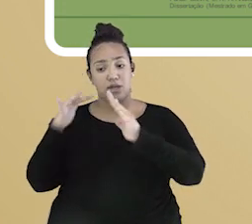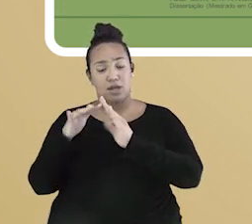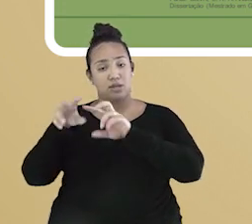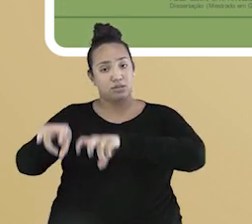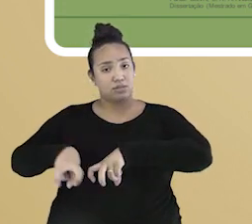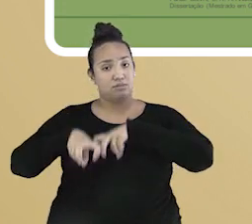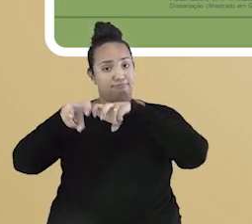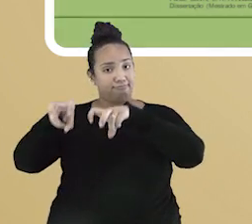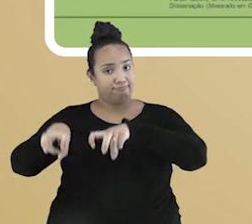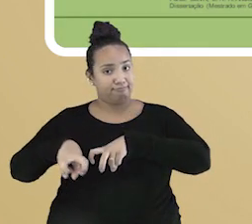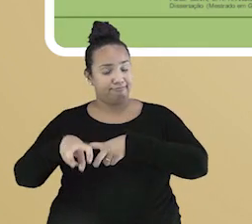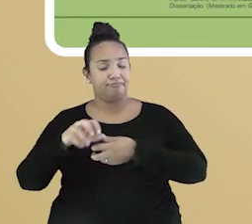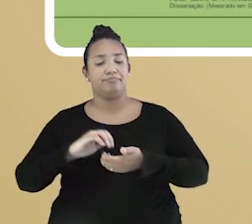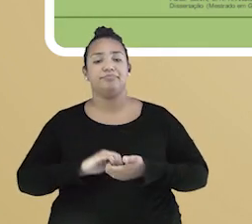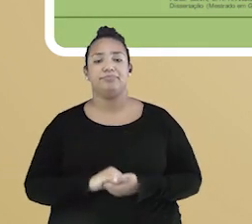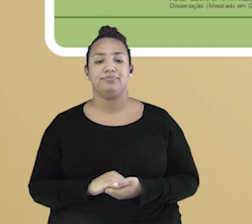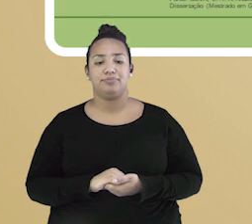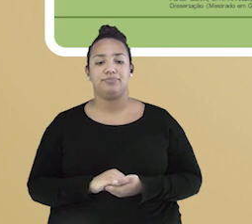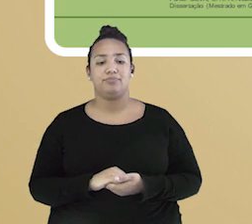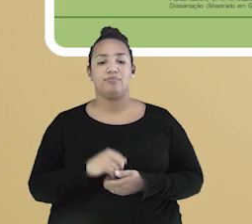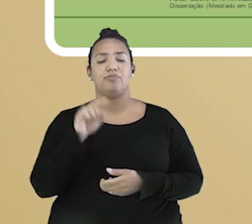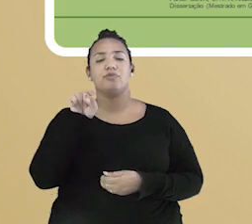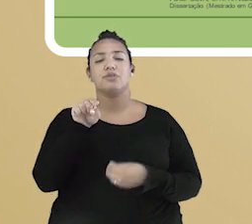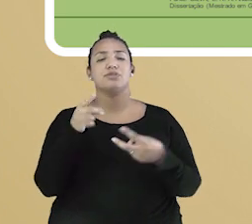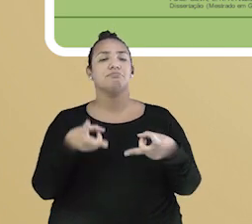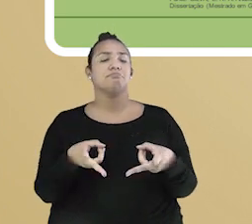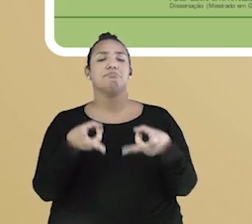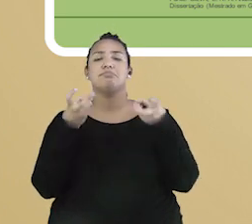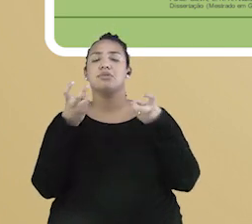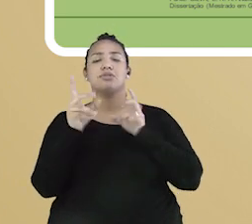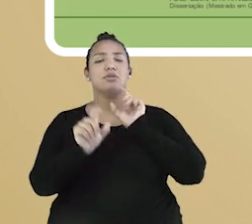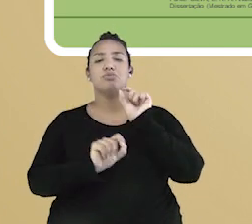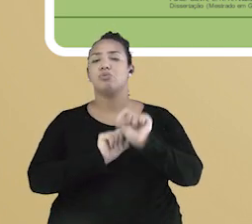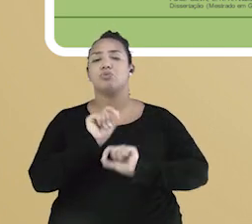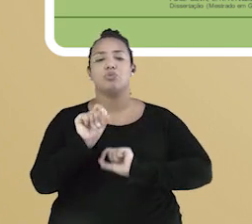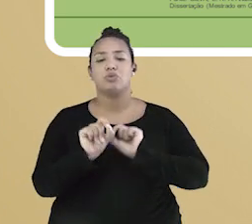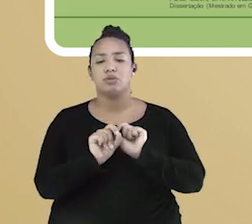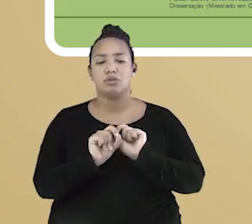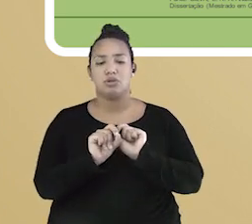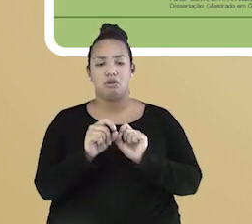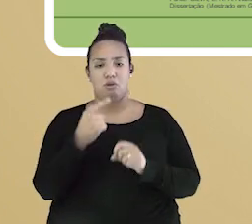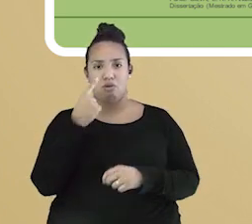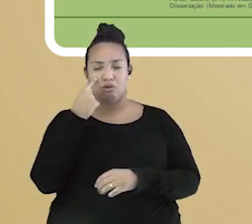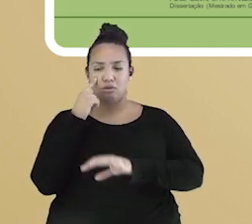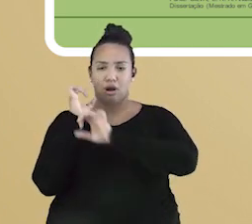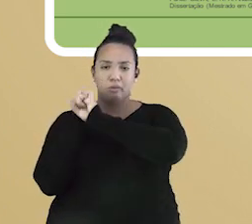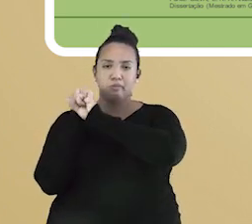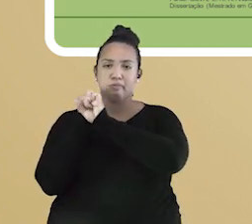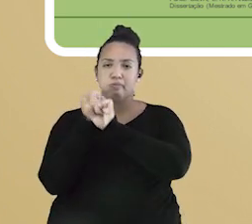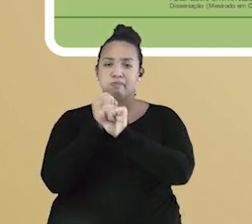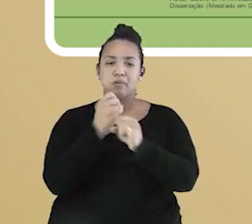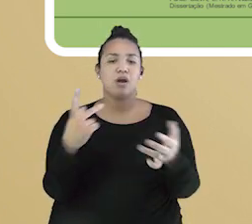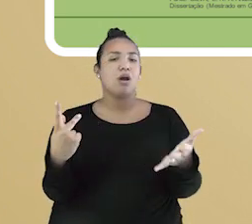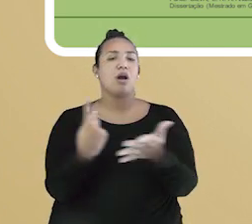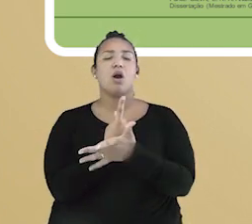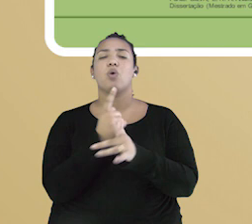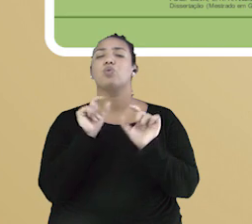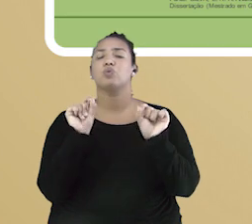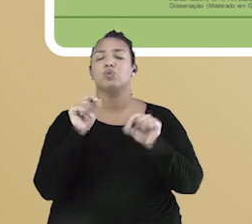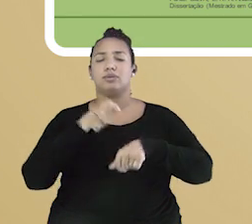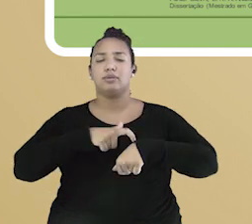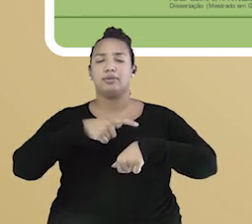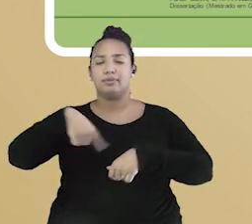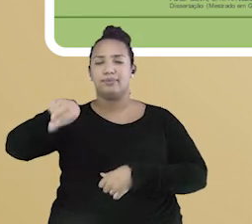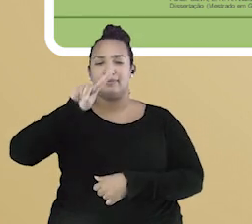rurais, no campo. O que vocês conseguem perceber que foi acontecendo ao longo dos anos?